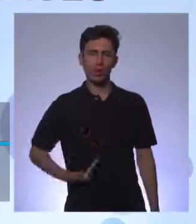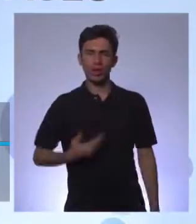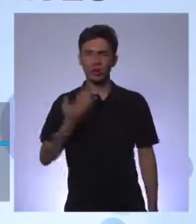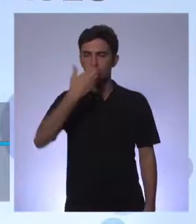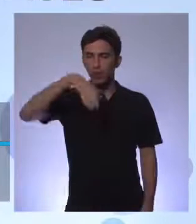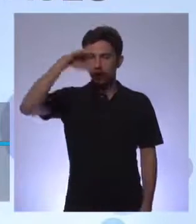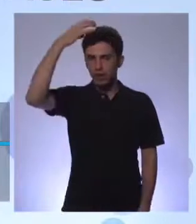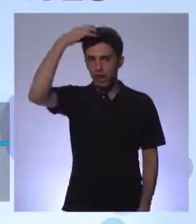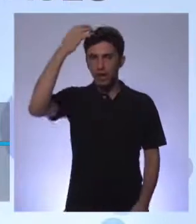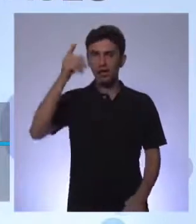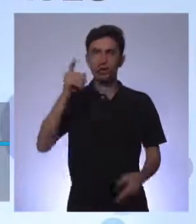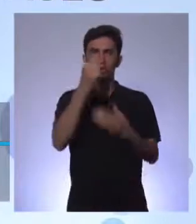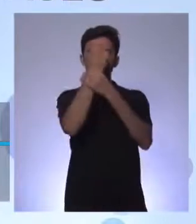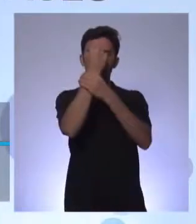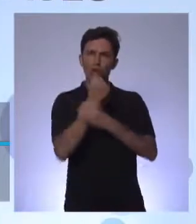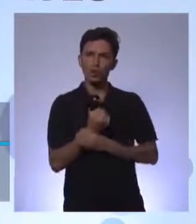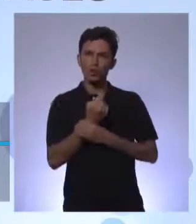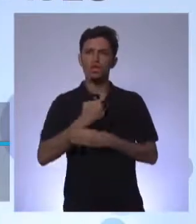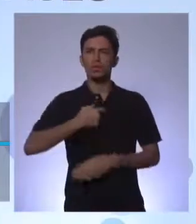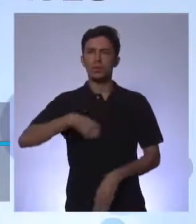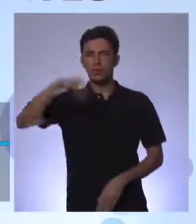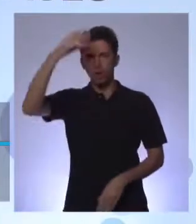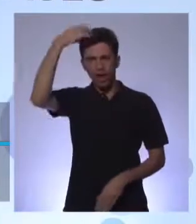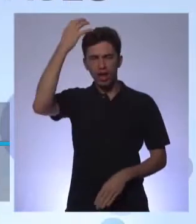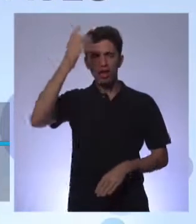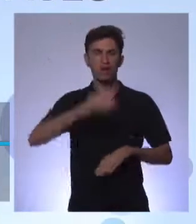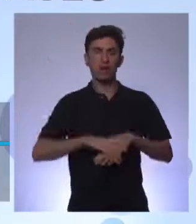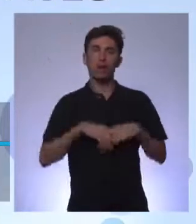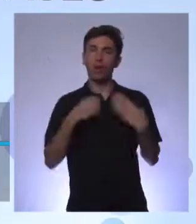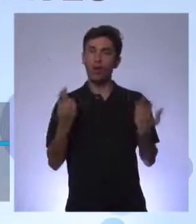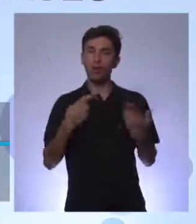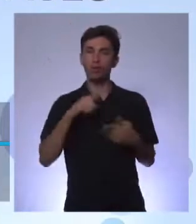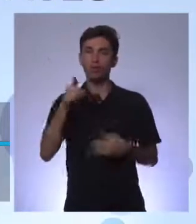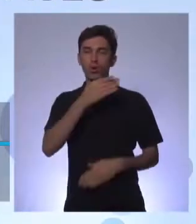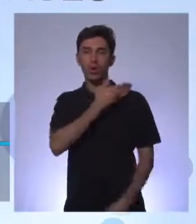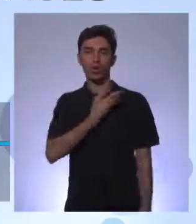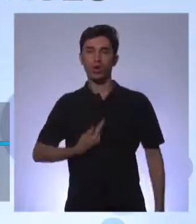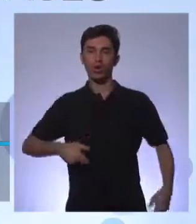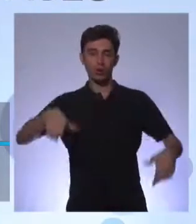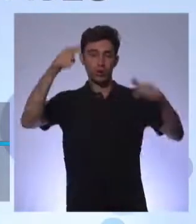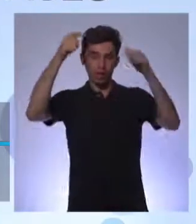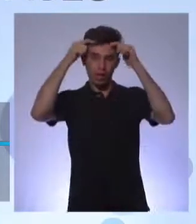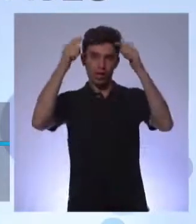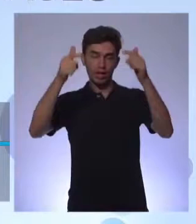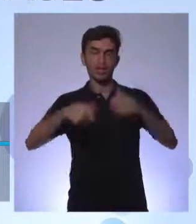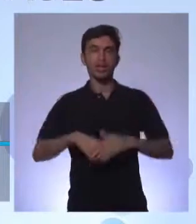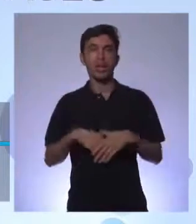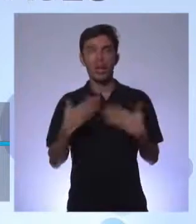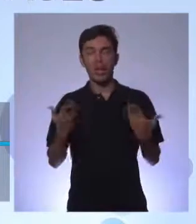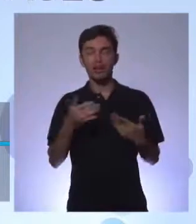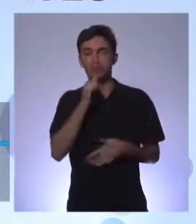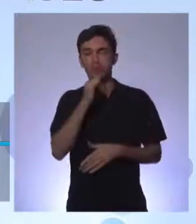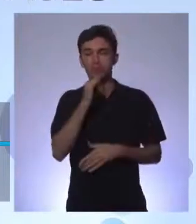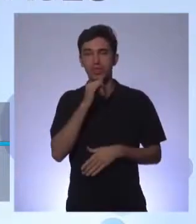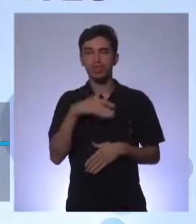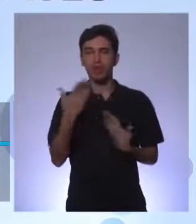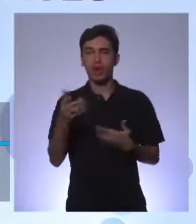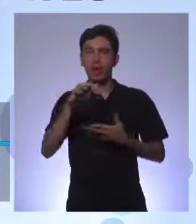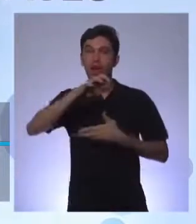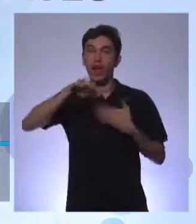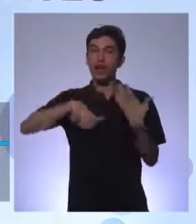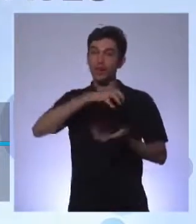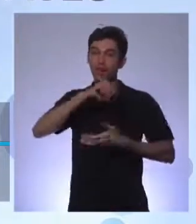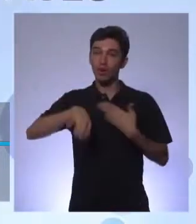absolutismo monárquico, ou o absolutismo do governo dos reis, a exemplo da